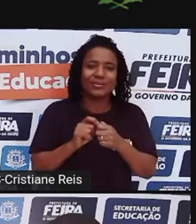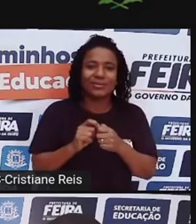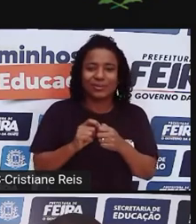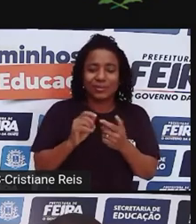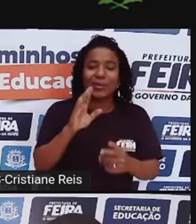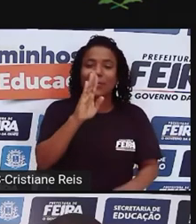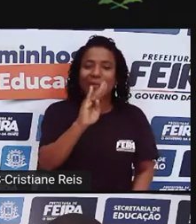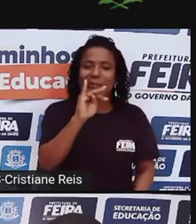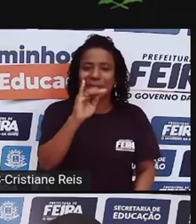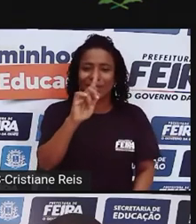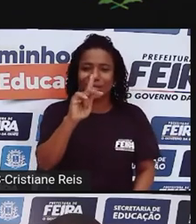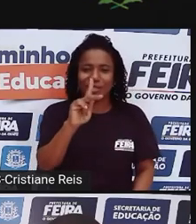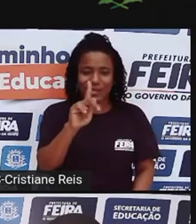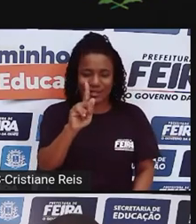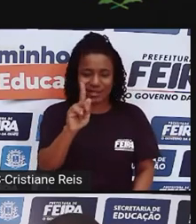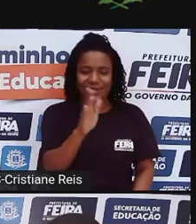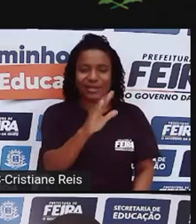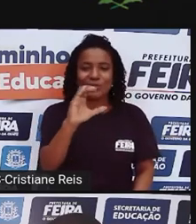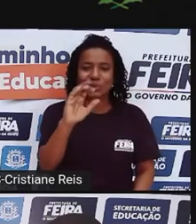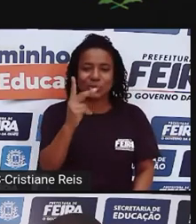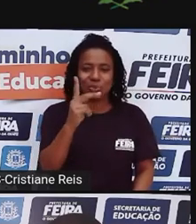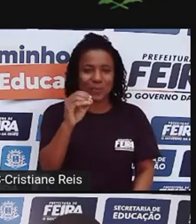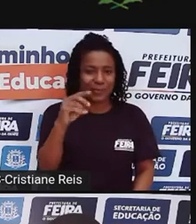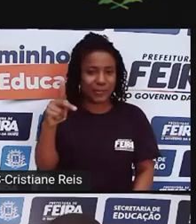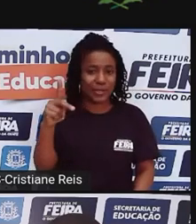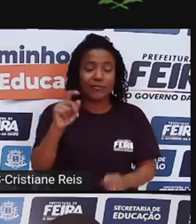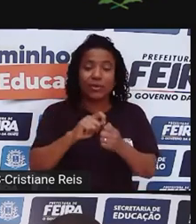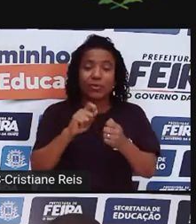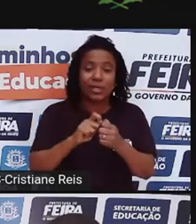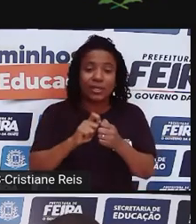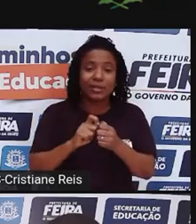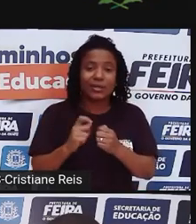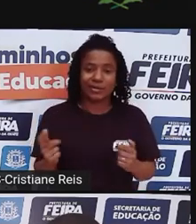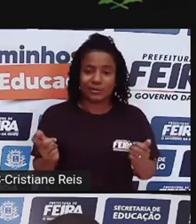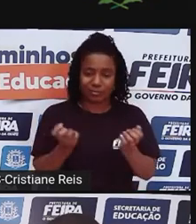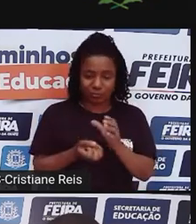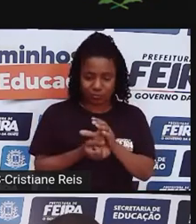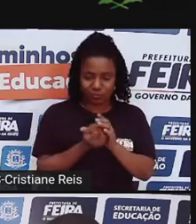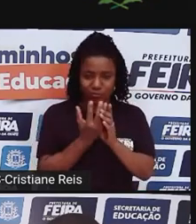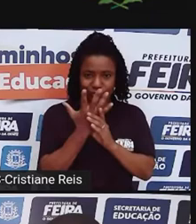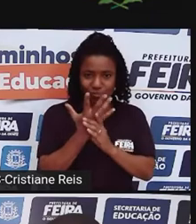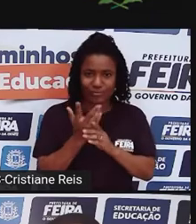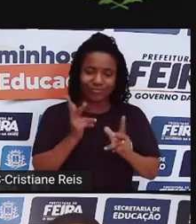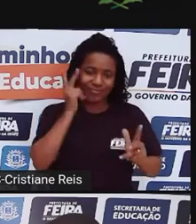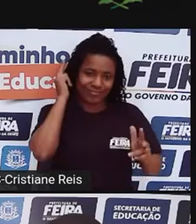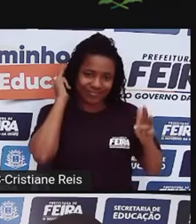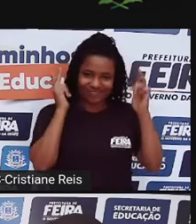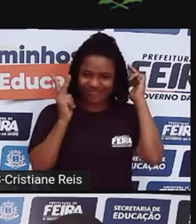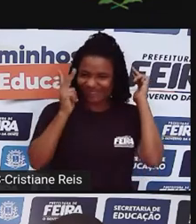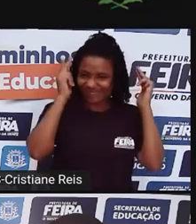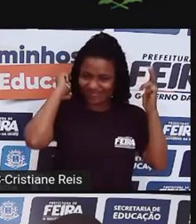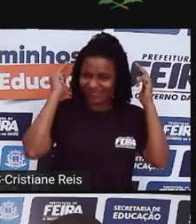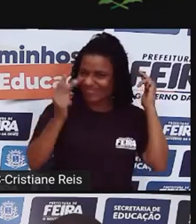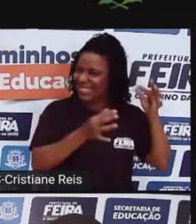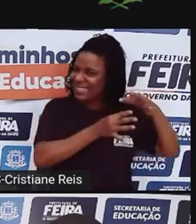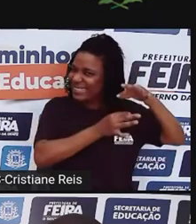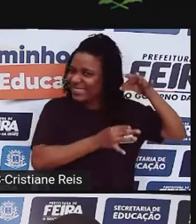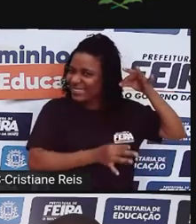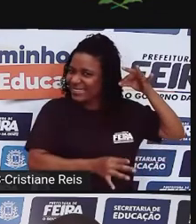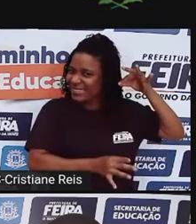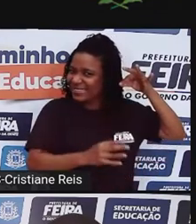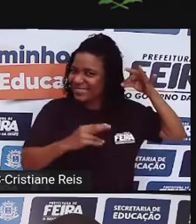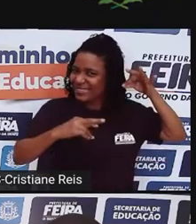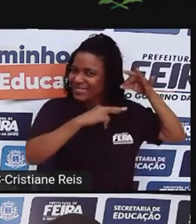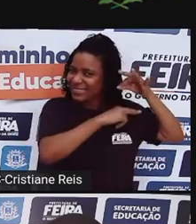o grande corte. Quando o cabelo dá uma crescida, a pessoa decide cortar toda aquela parte que estava